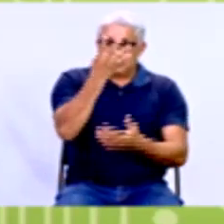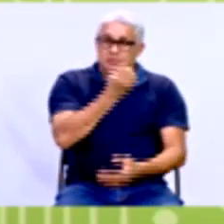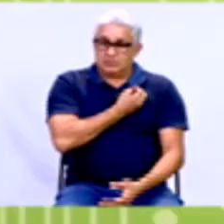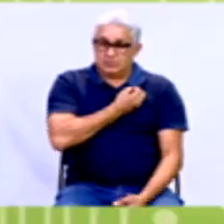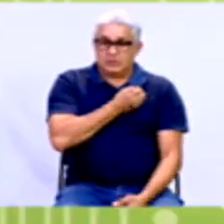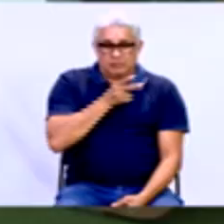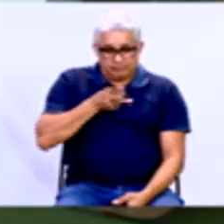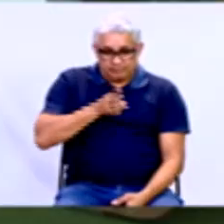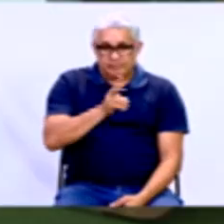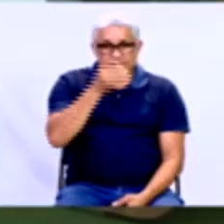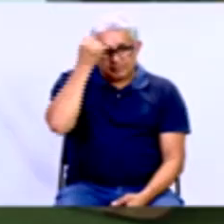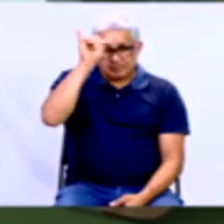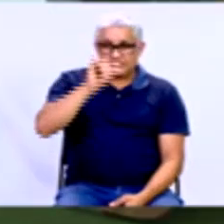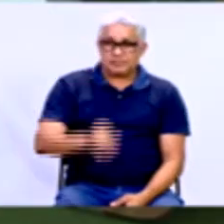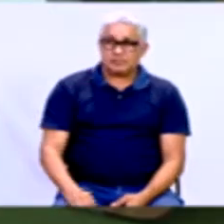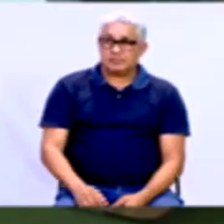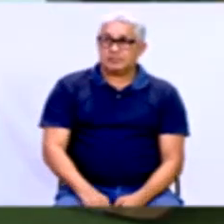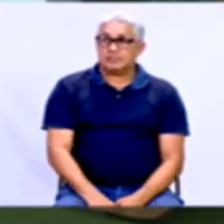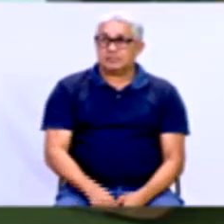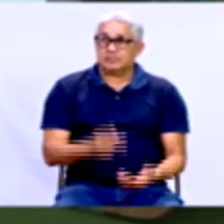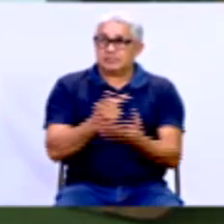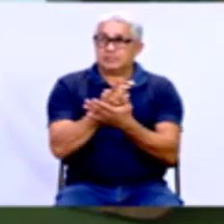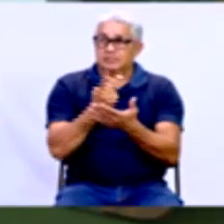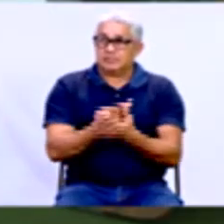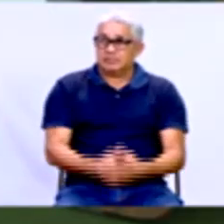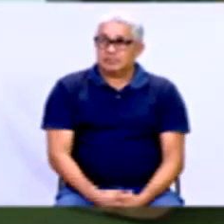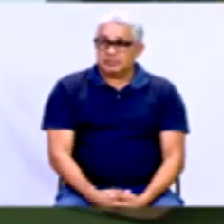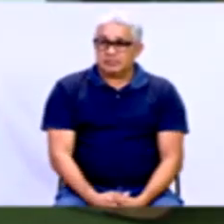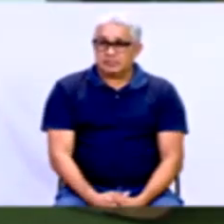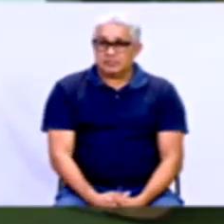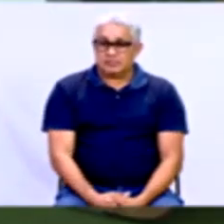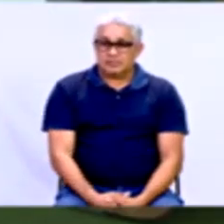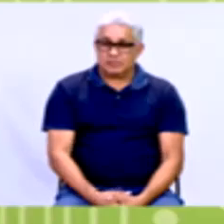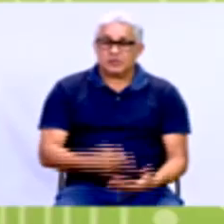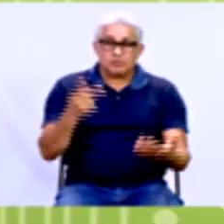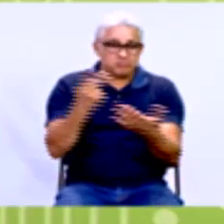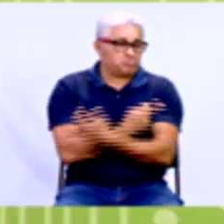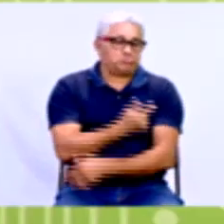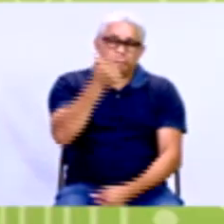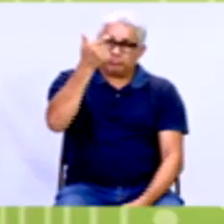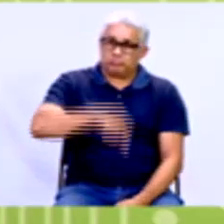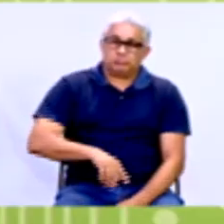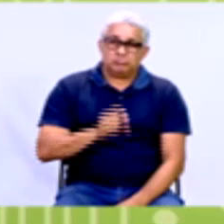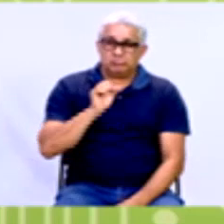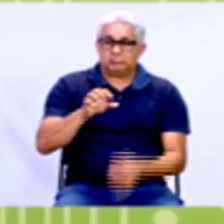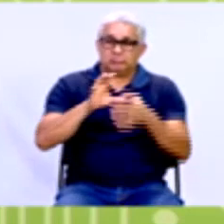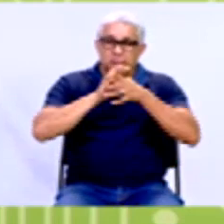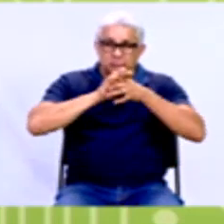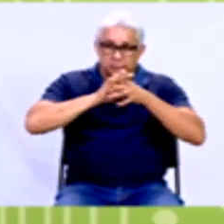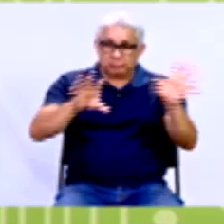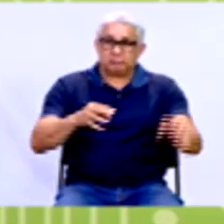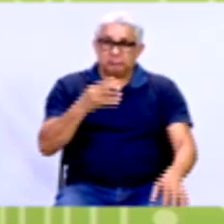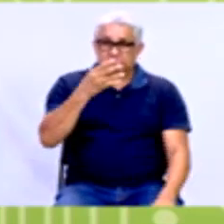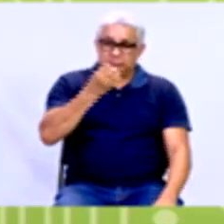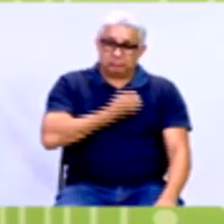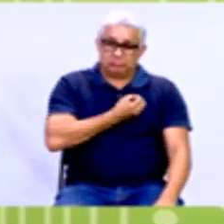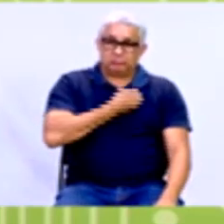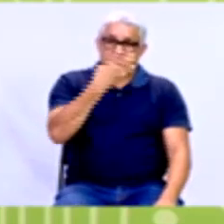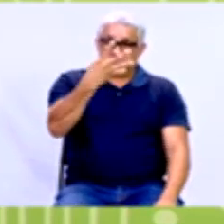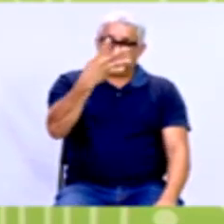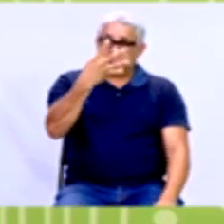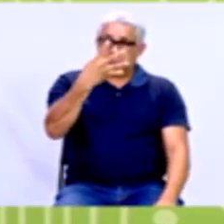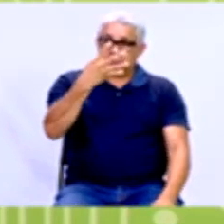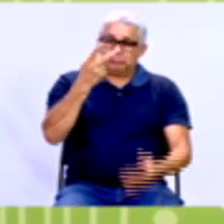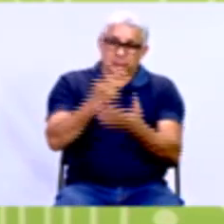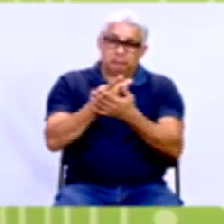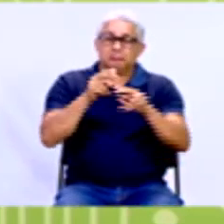para a gente evitar, né, possíveis erros. Mas a gente não vai acontecer se vocês deixarem esses 4 dígitos, vocês errarem a questão